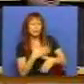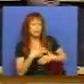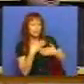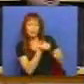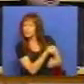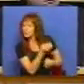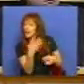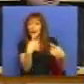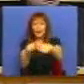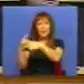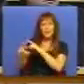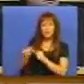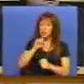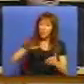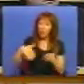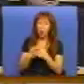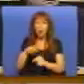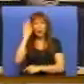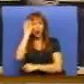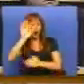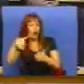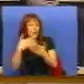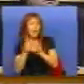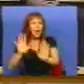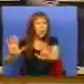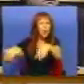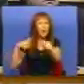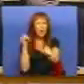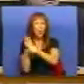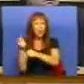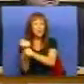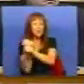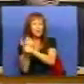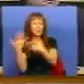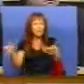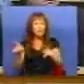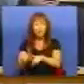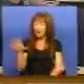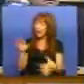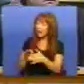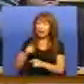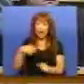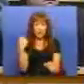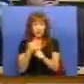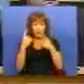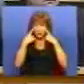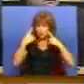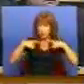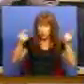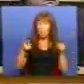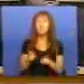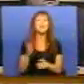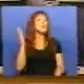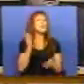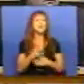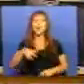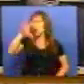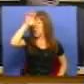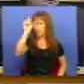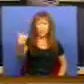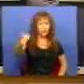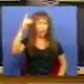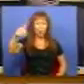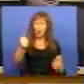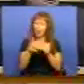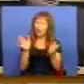que possam prestar consultadoria, qualquer outro tipo de serviço em relação em entidades públicas e não apenas ao Governo,